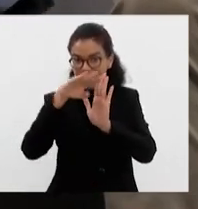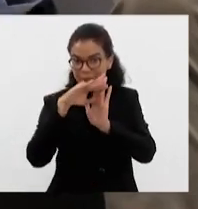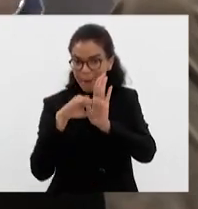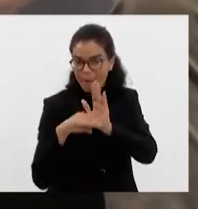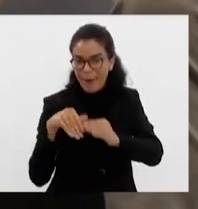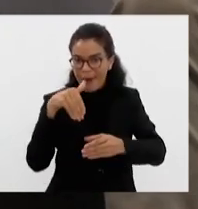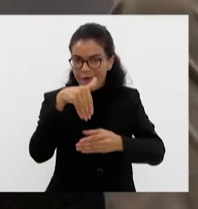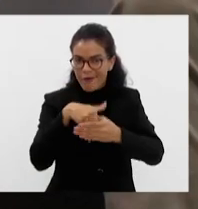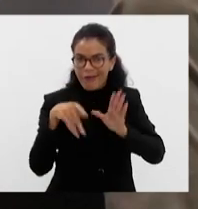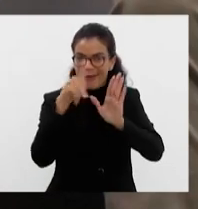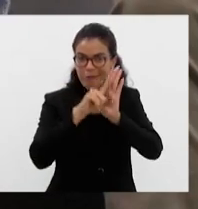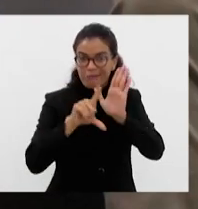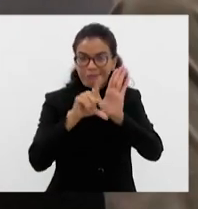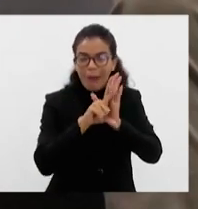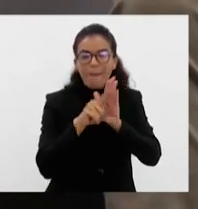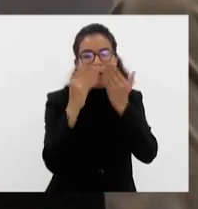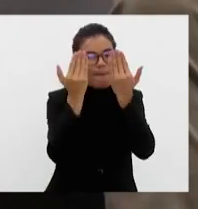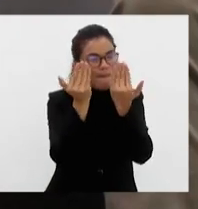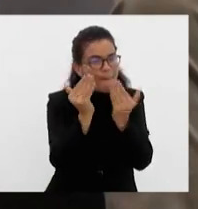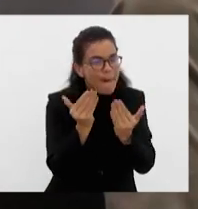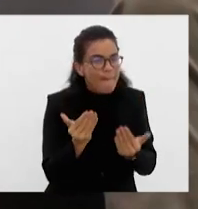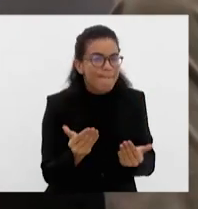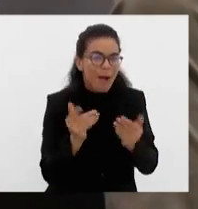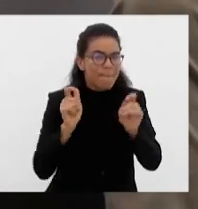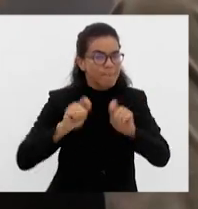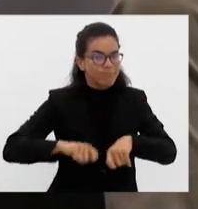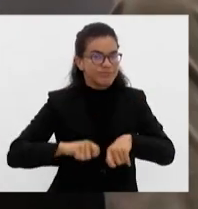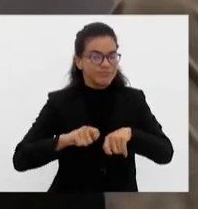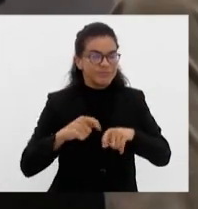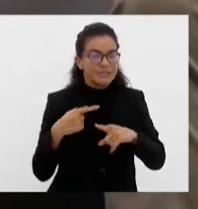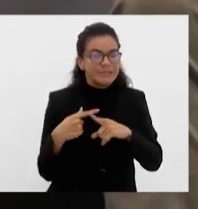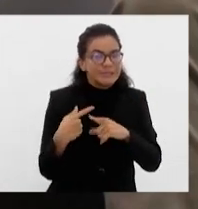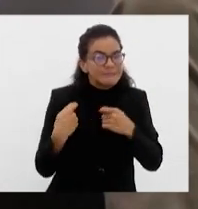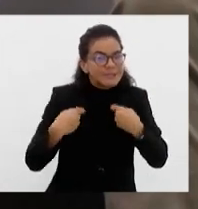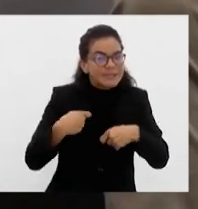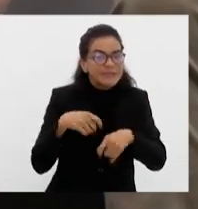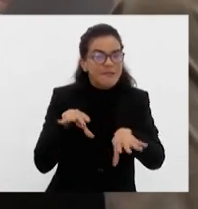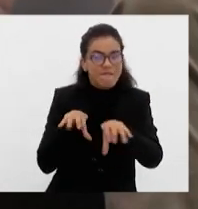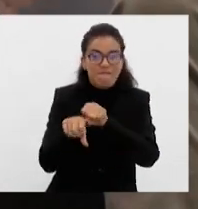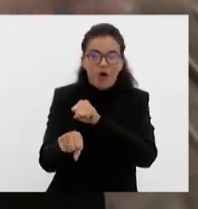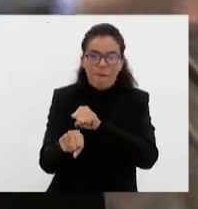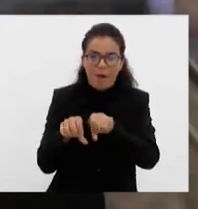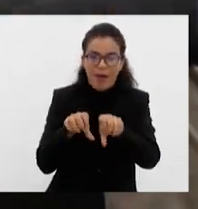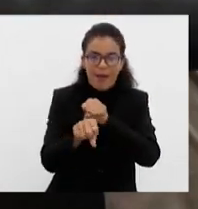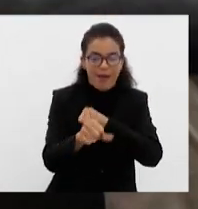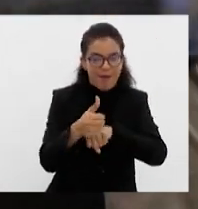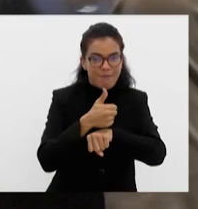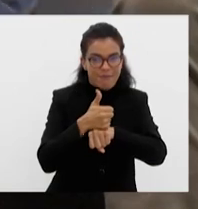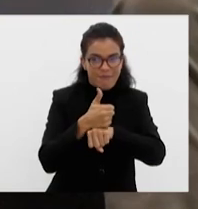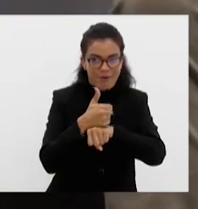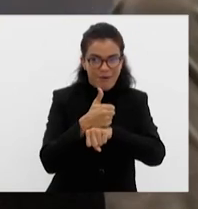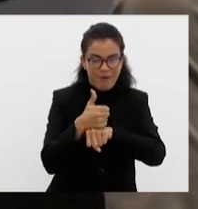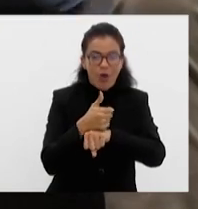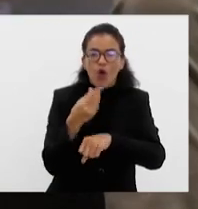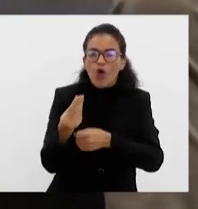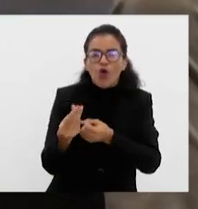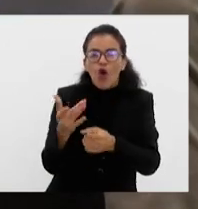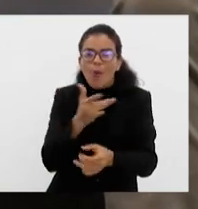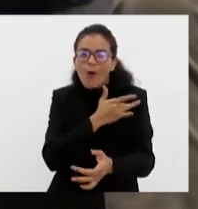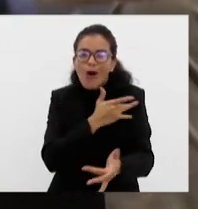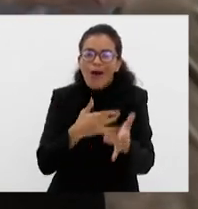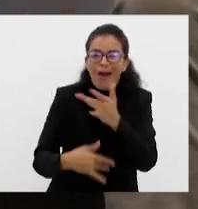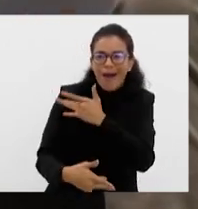é a minha sugestão, para estudar essa hipótese, porque precisa formar gente para isso. Como é que você toca essa criança? Como é que